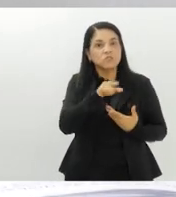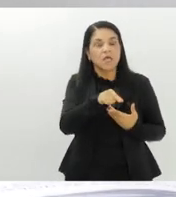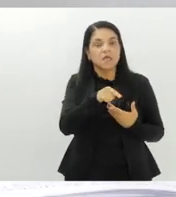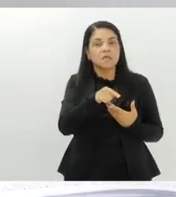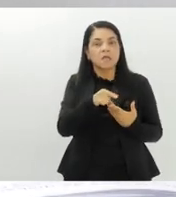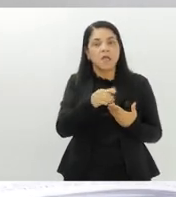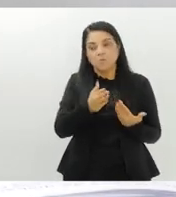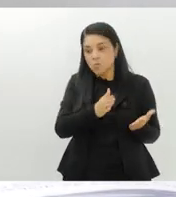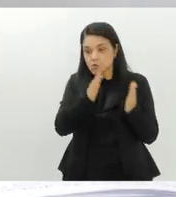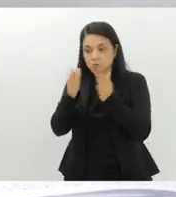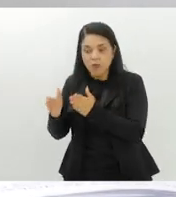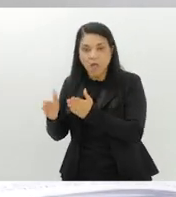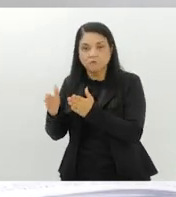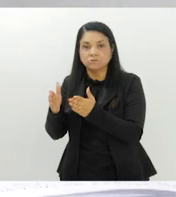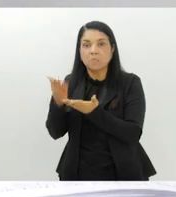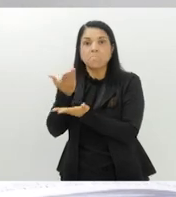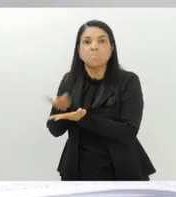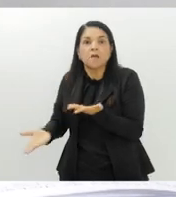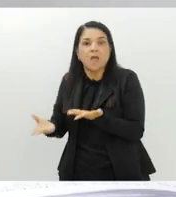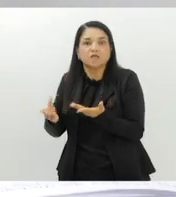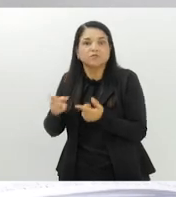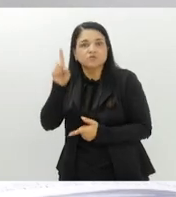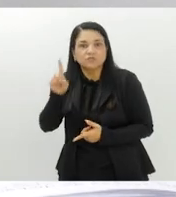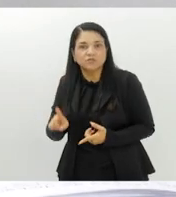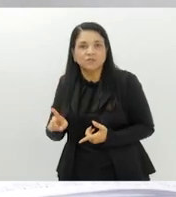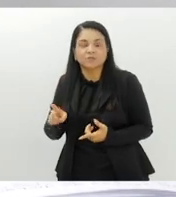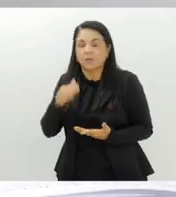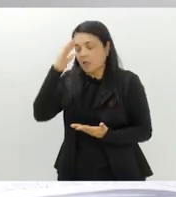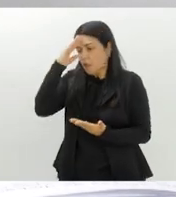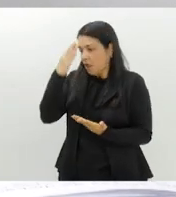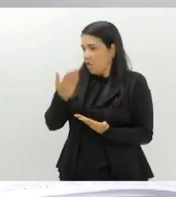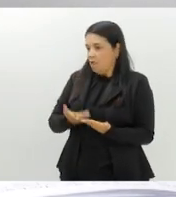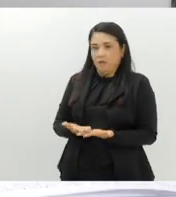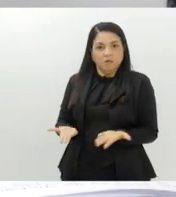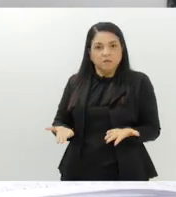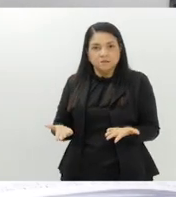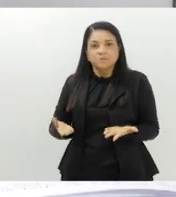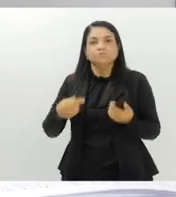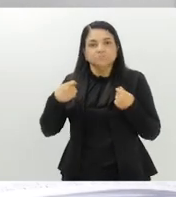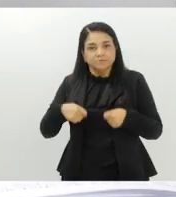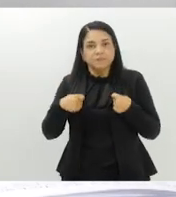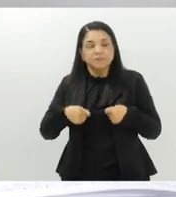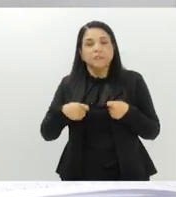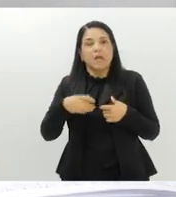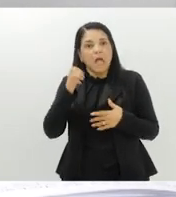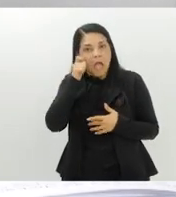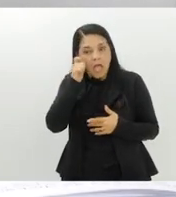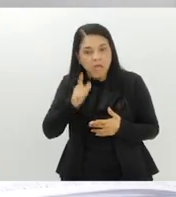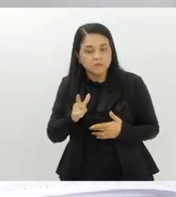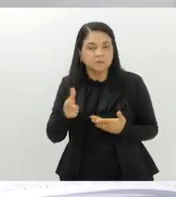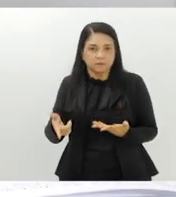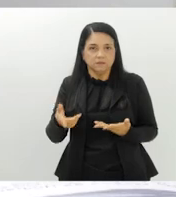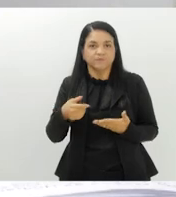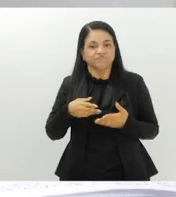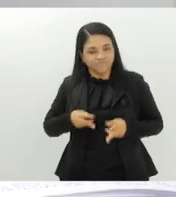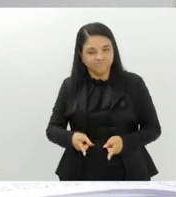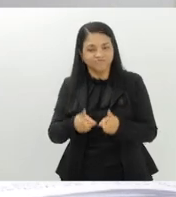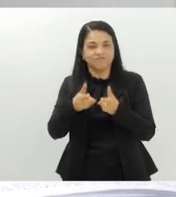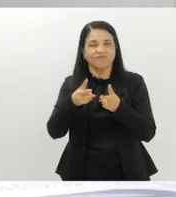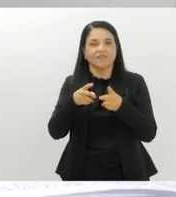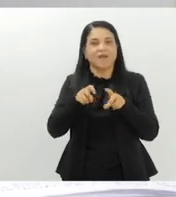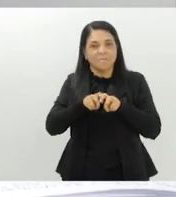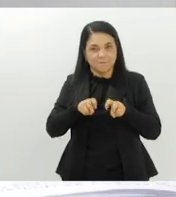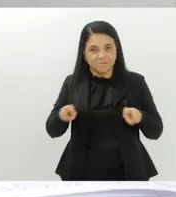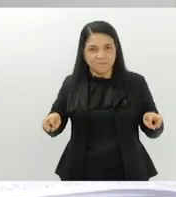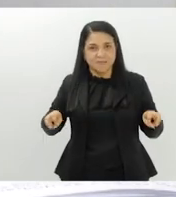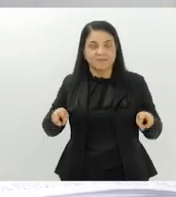direito por outro lado. É inacreditável. A gente tem que ficar com os olhos sempre muito abertos. Nós vamos dar sequência aqui à nossa mesa. A